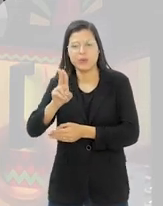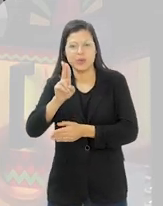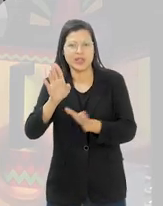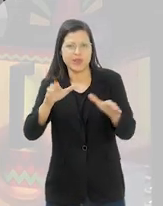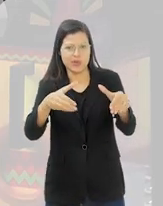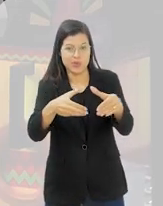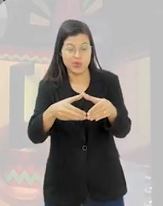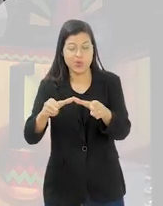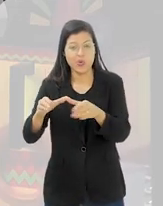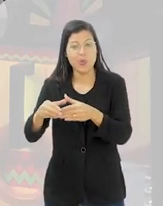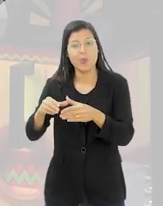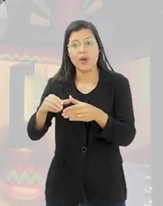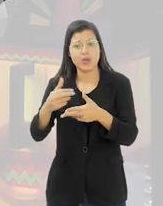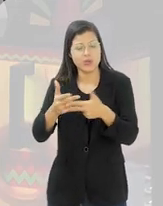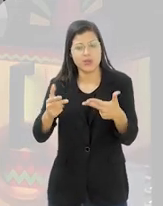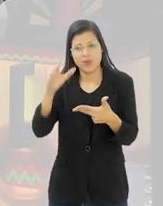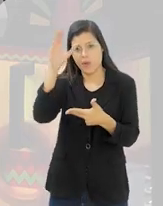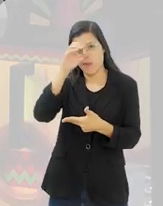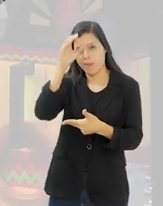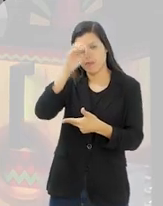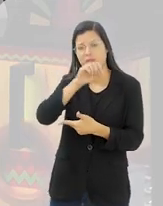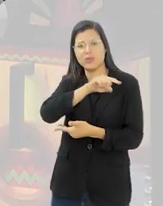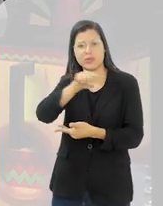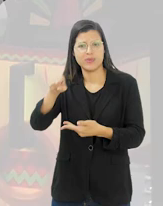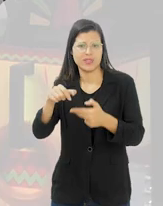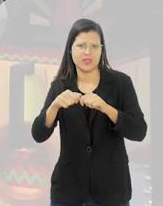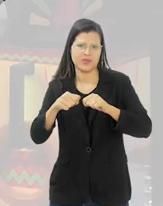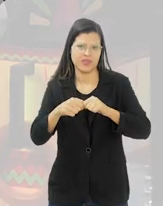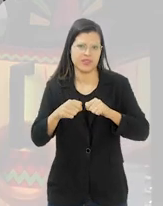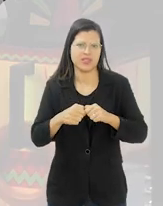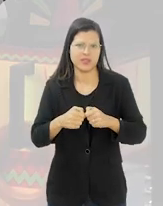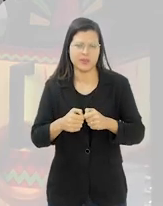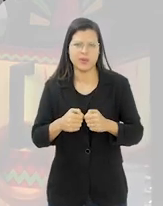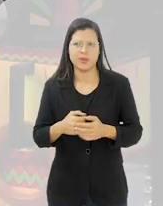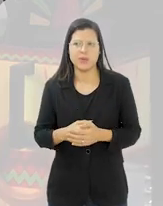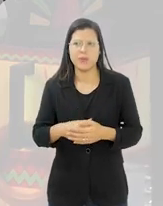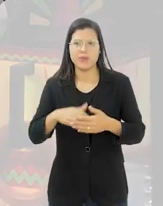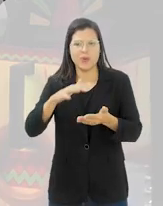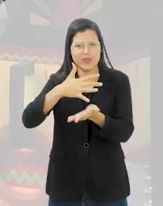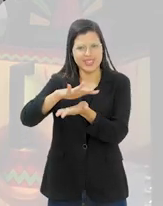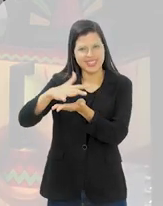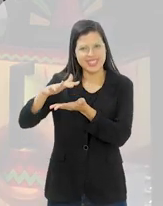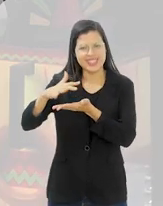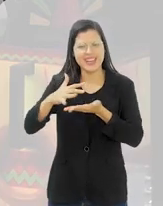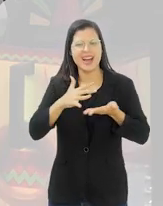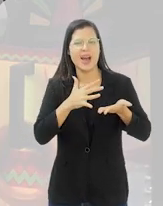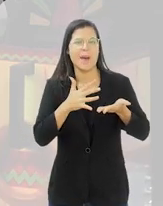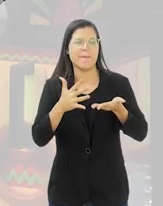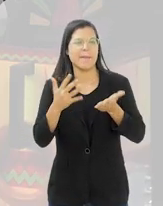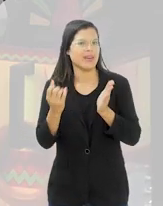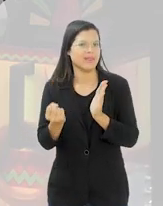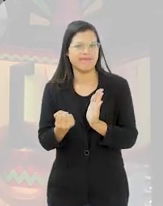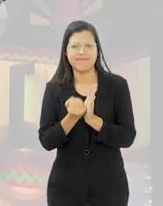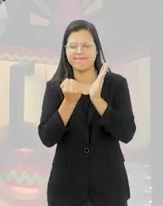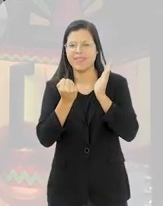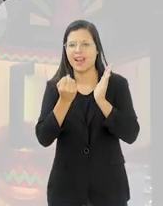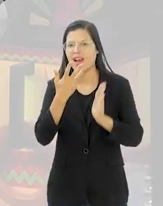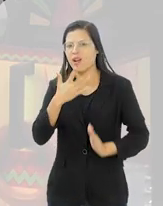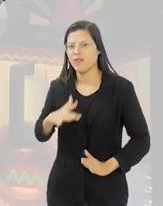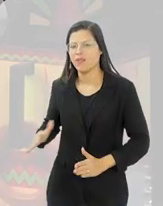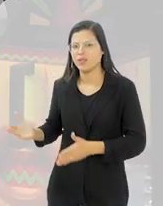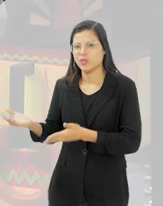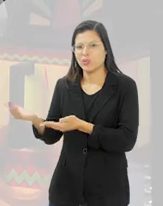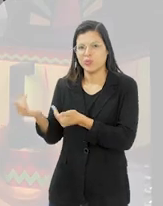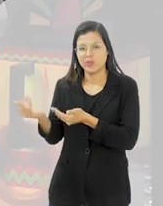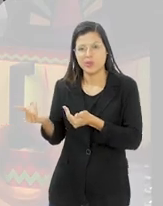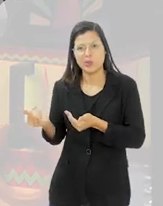escola, o que eu aprendi no carnaval com vocês fazendo, né? Os sambas que eternizaram, né, a nossa infância, a